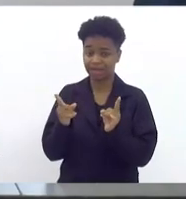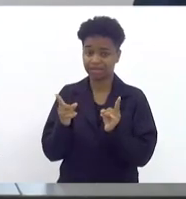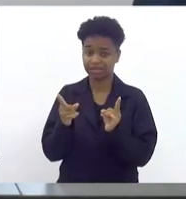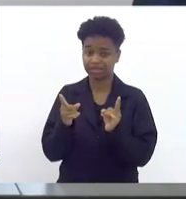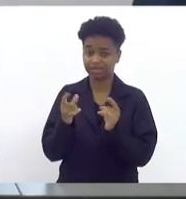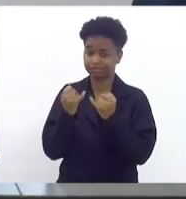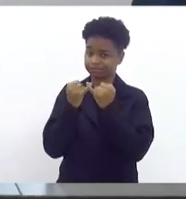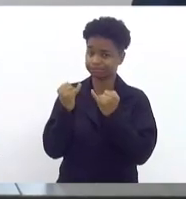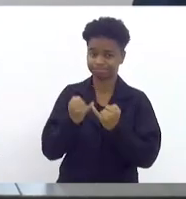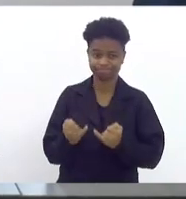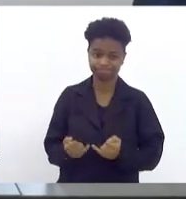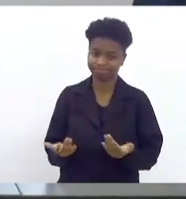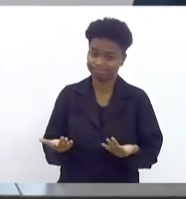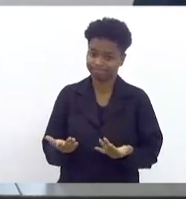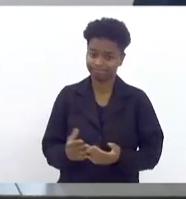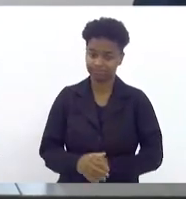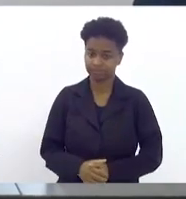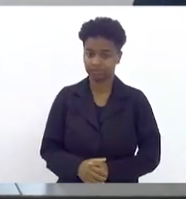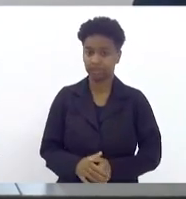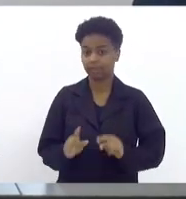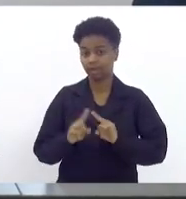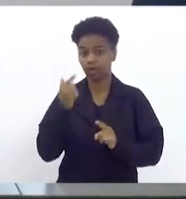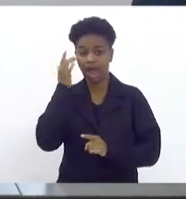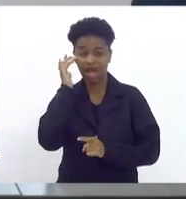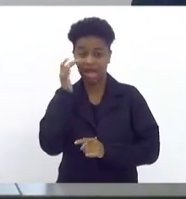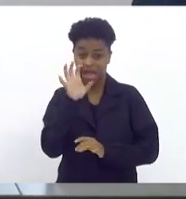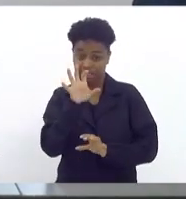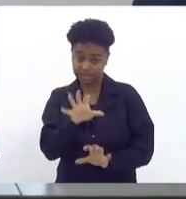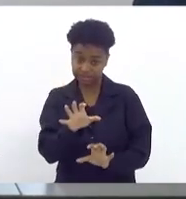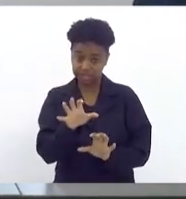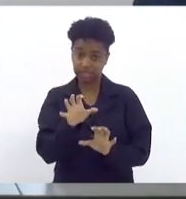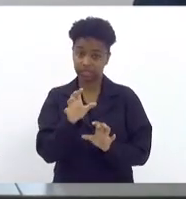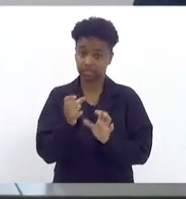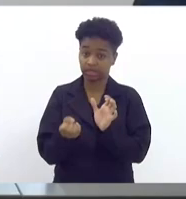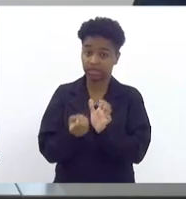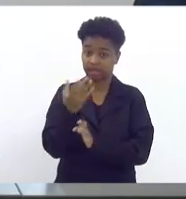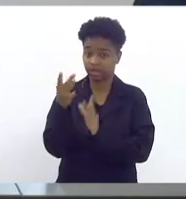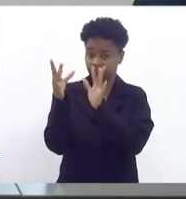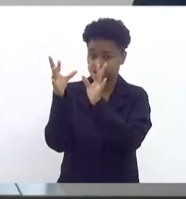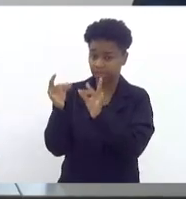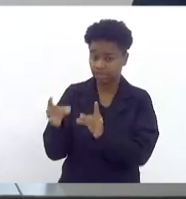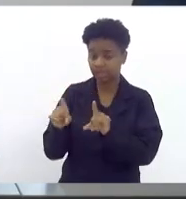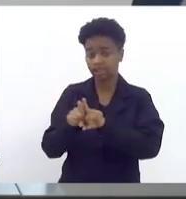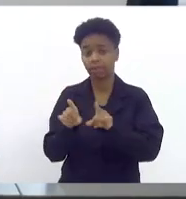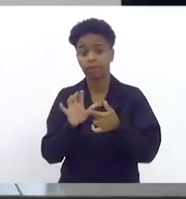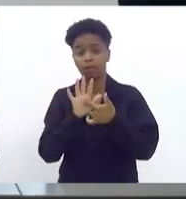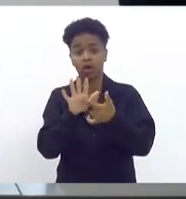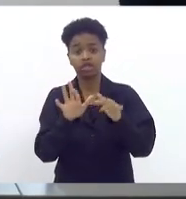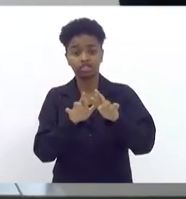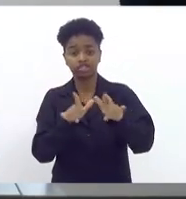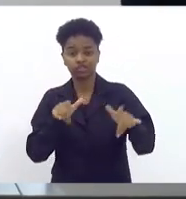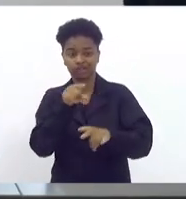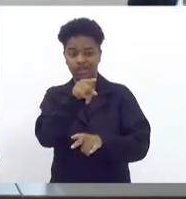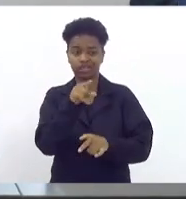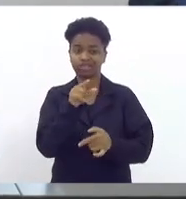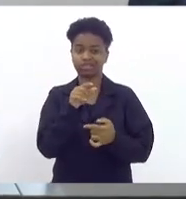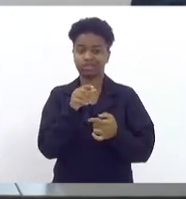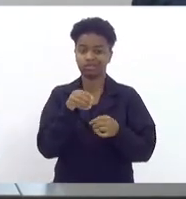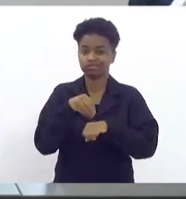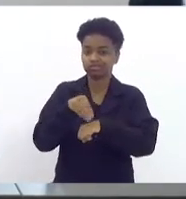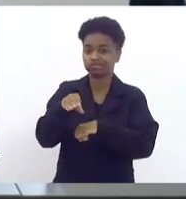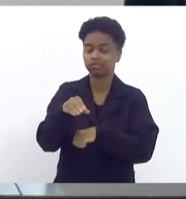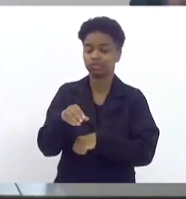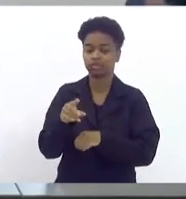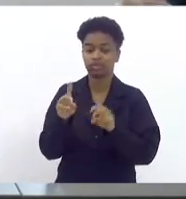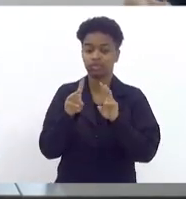É muito similar. Mas acho que dessa forma, criando um ponto específico e, sobretudo, com essa diferença que o deputado Luiz Paulo aponta, da